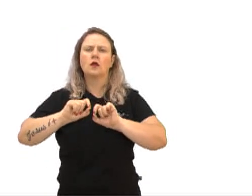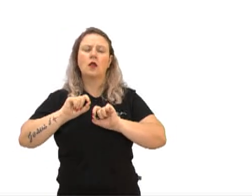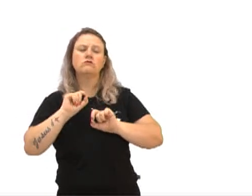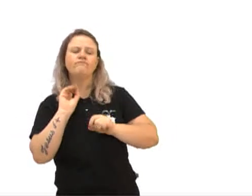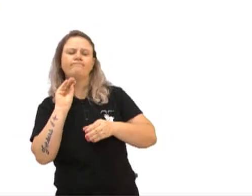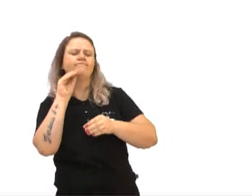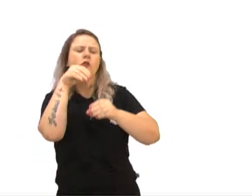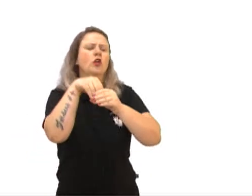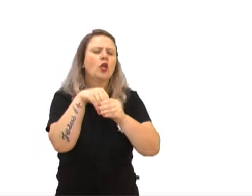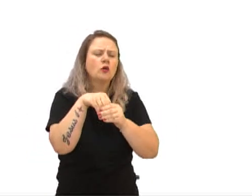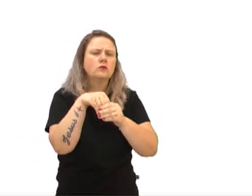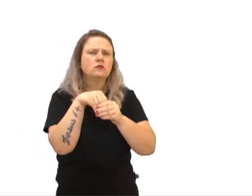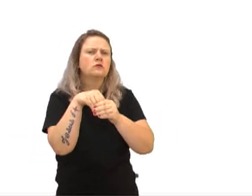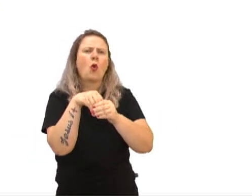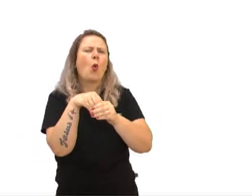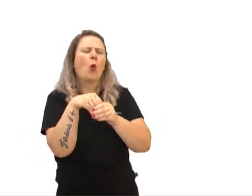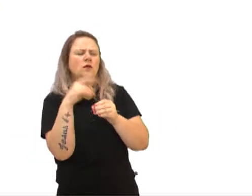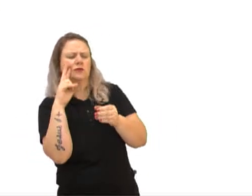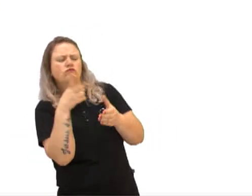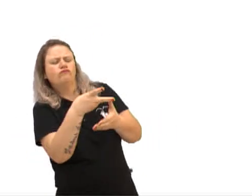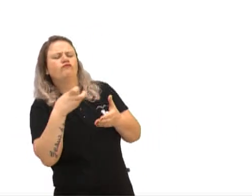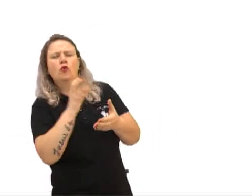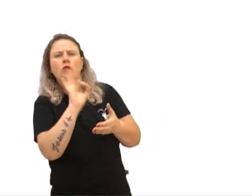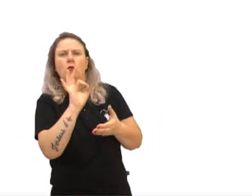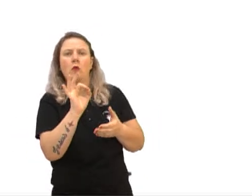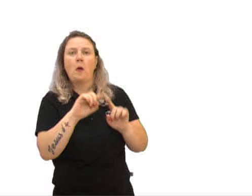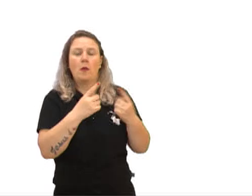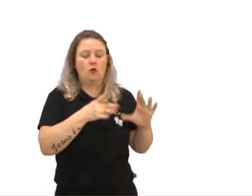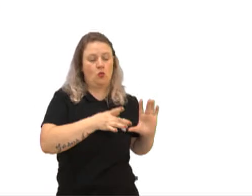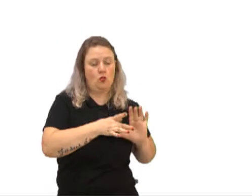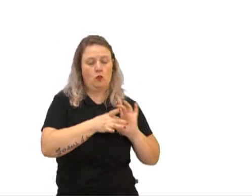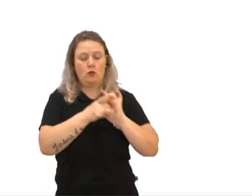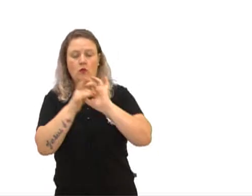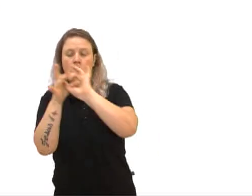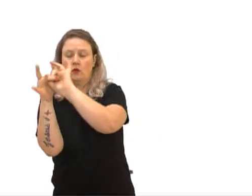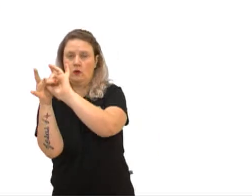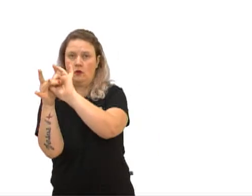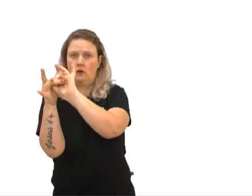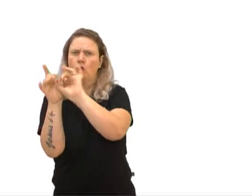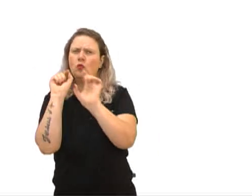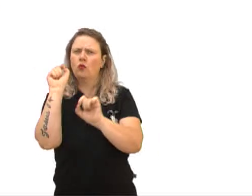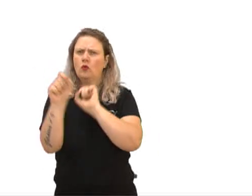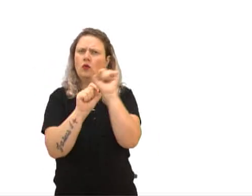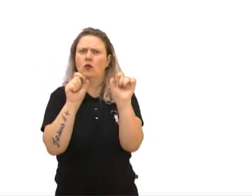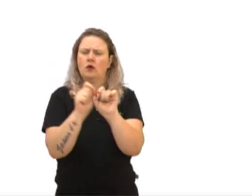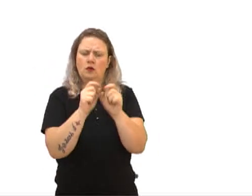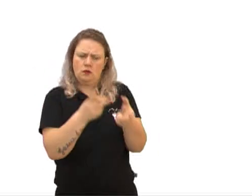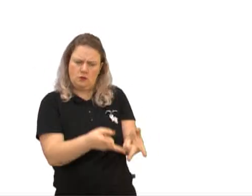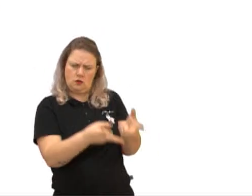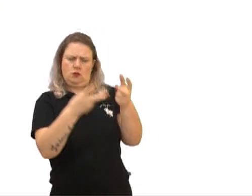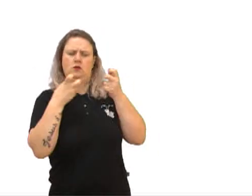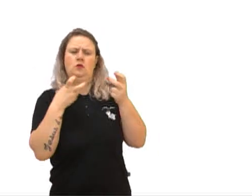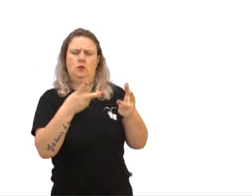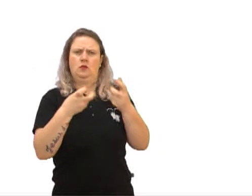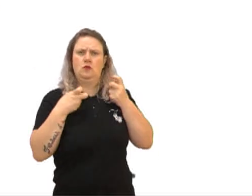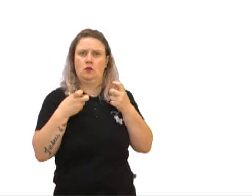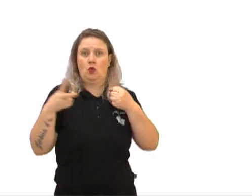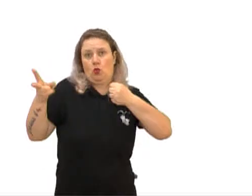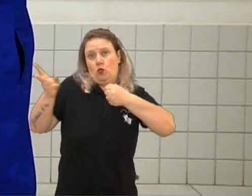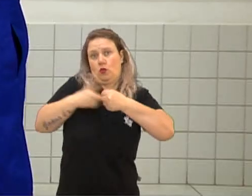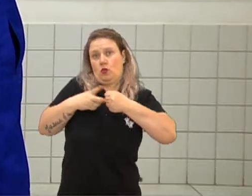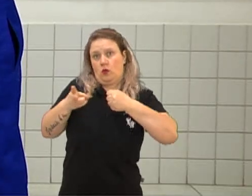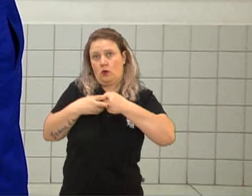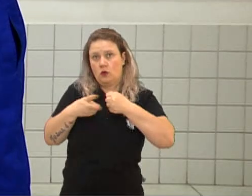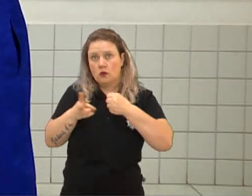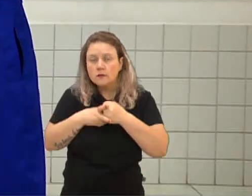não está expresso, mas deduz pelo contexto. E nós identificamos o quê? Pela presença do verbo.